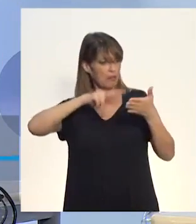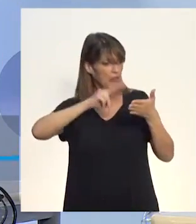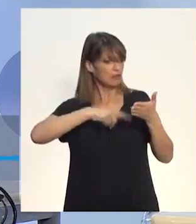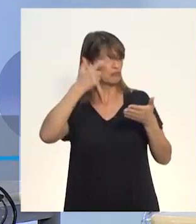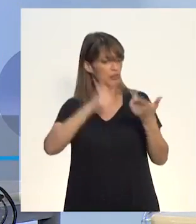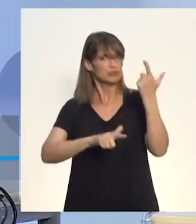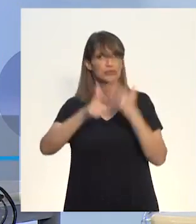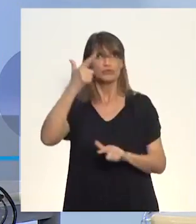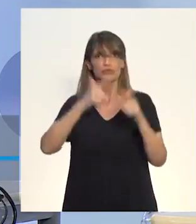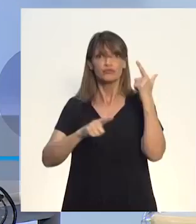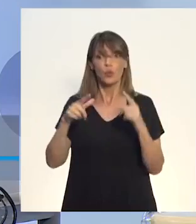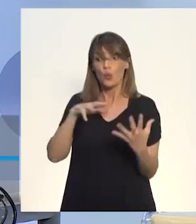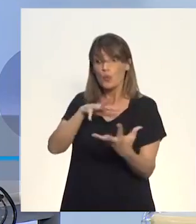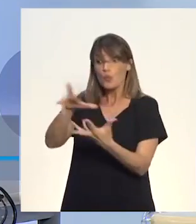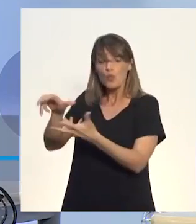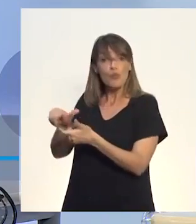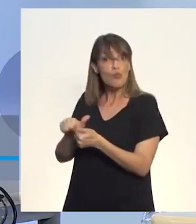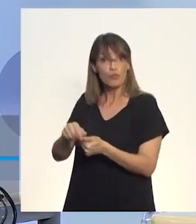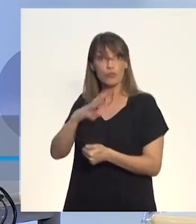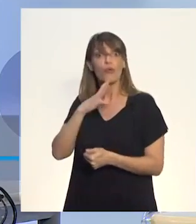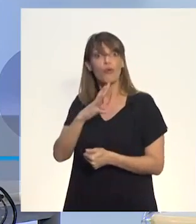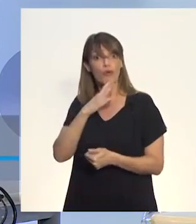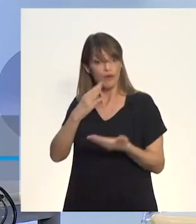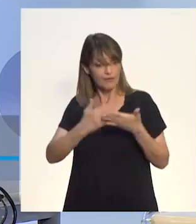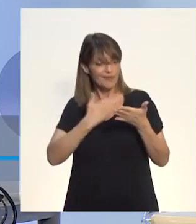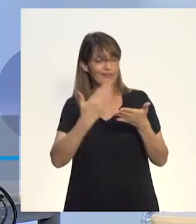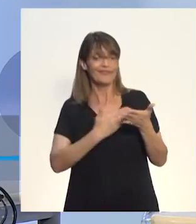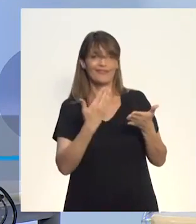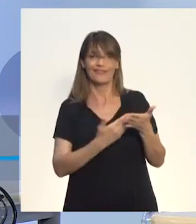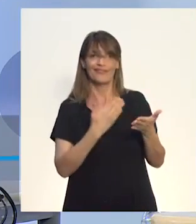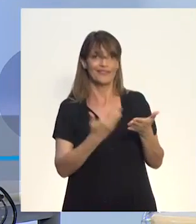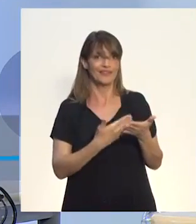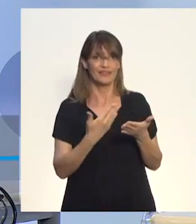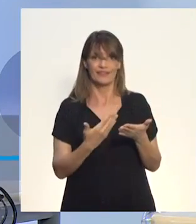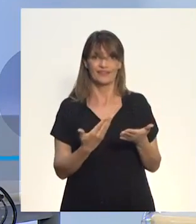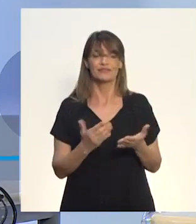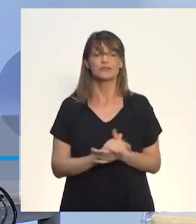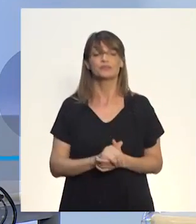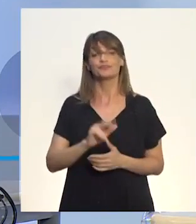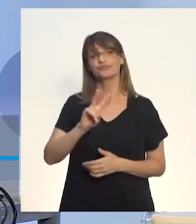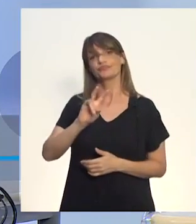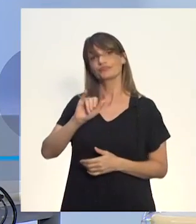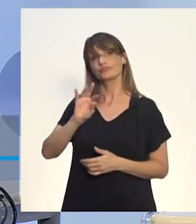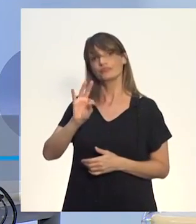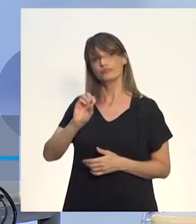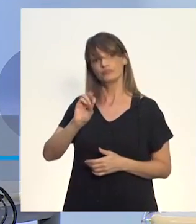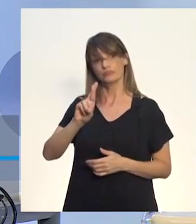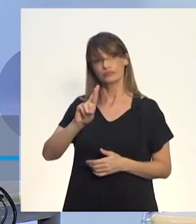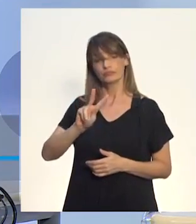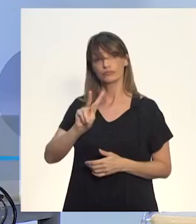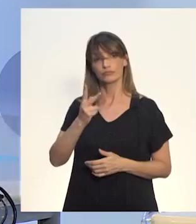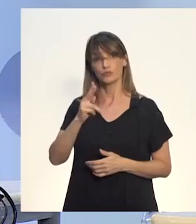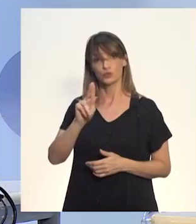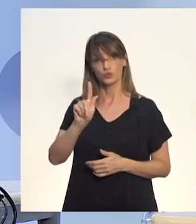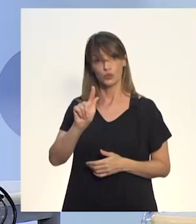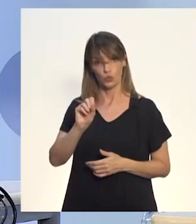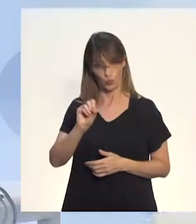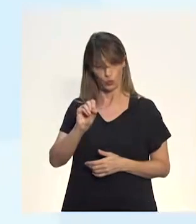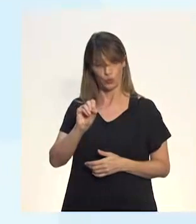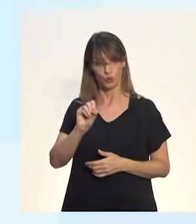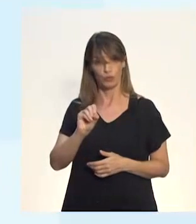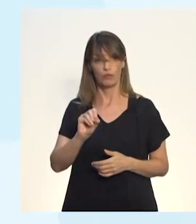todos os cantos do mundo, e não é à toa. Né? O Victor Hugo, vejam aí na tela, ele foi um